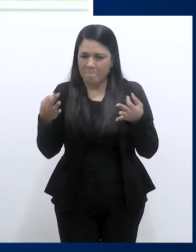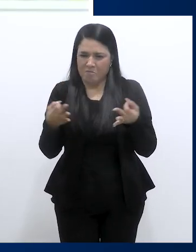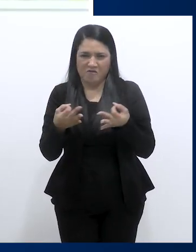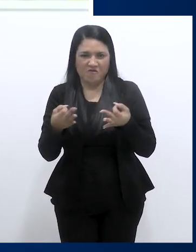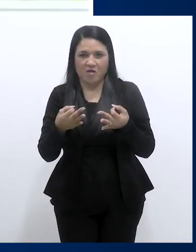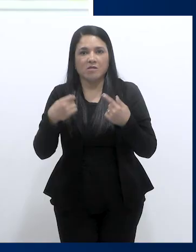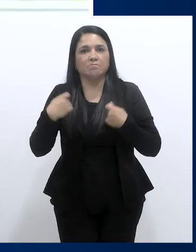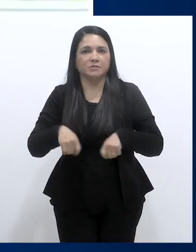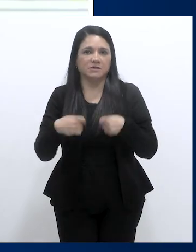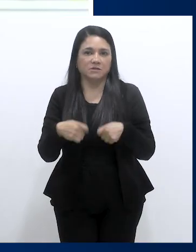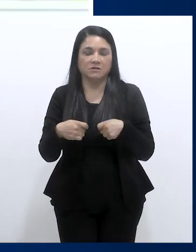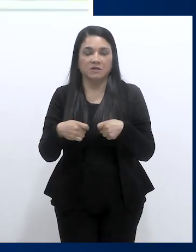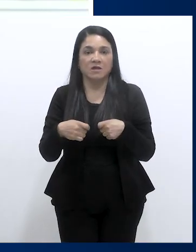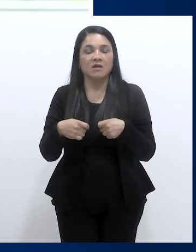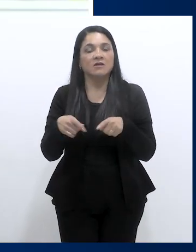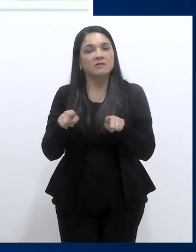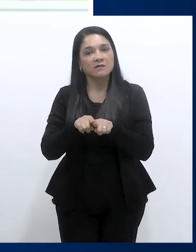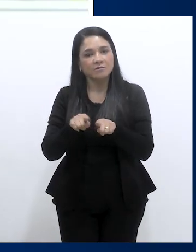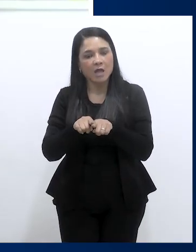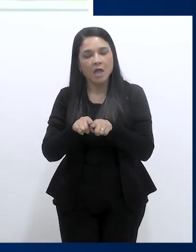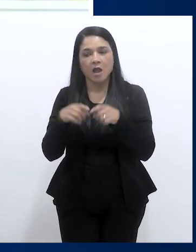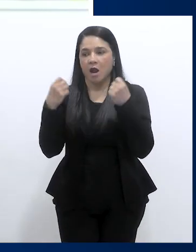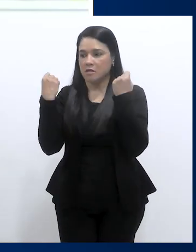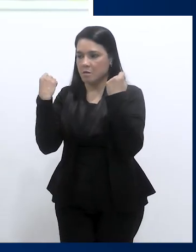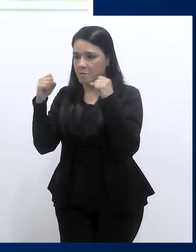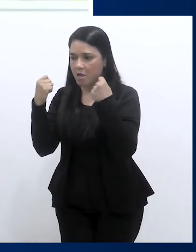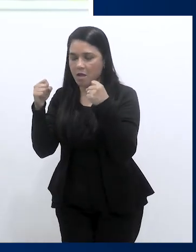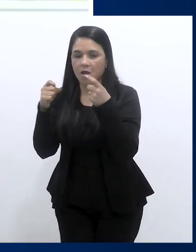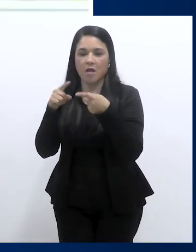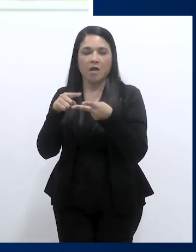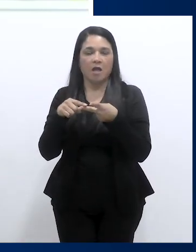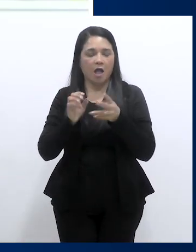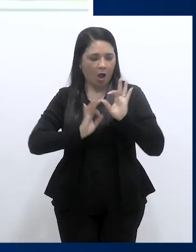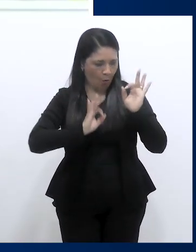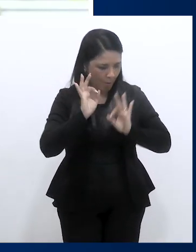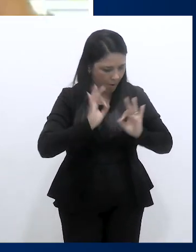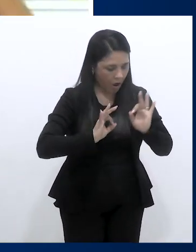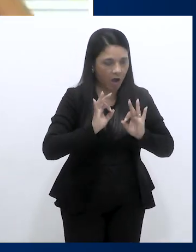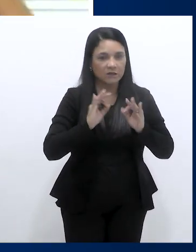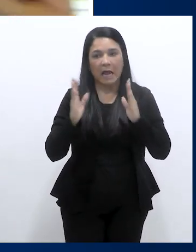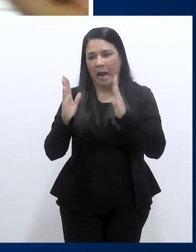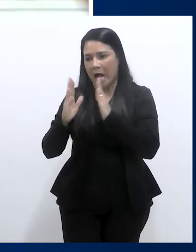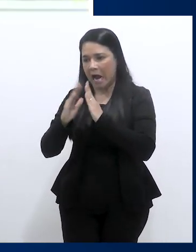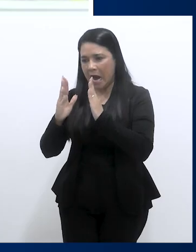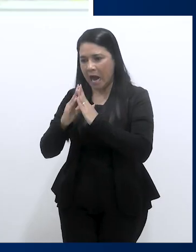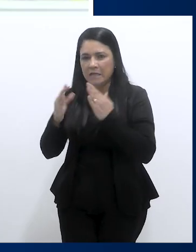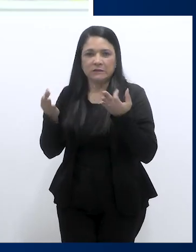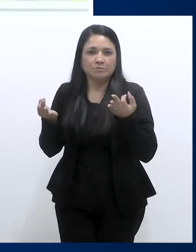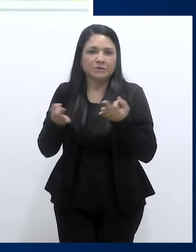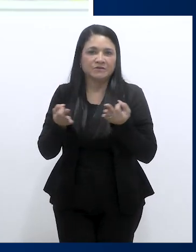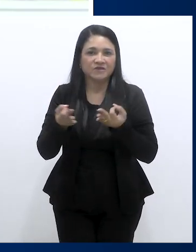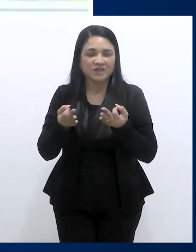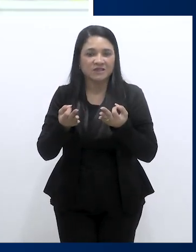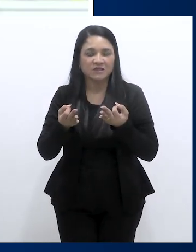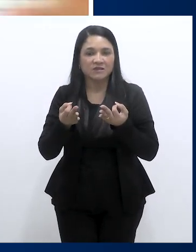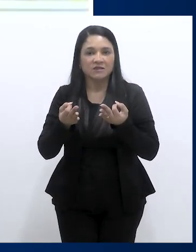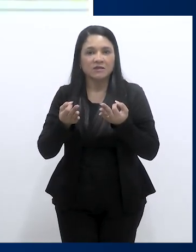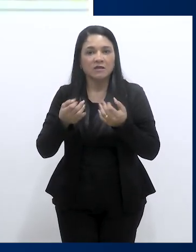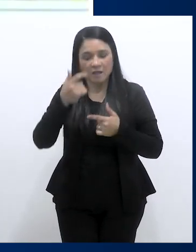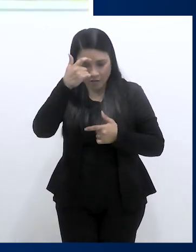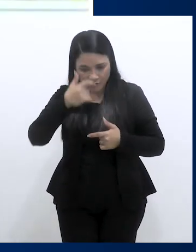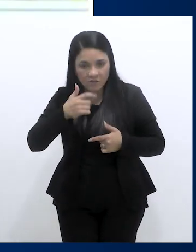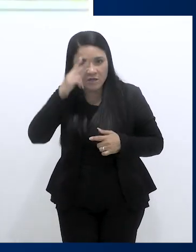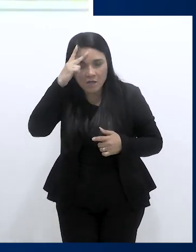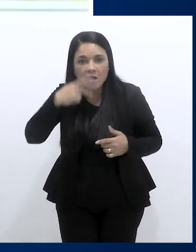ser perfeita. Então, assim, além de tudo isso, você tem que ir na academia, você tem que estar bem arrumada, a tua casa tem que ser